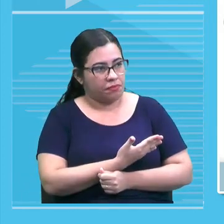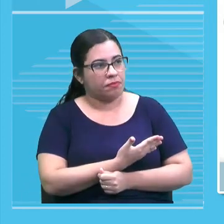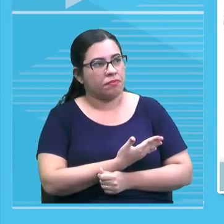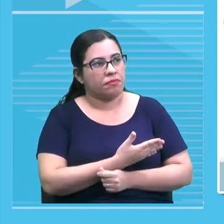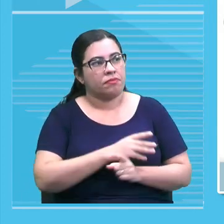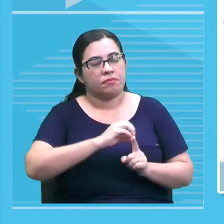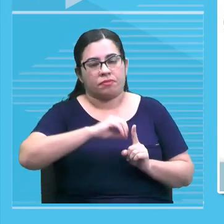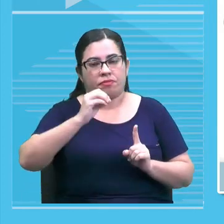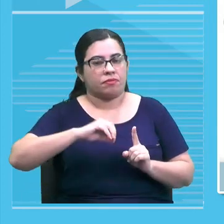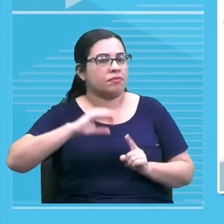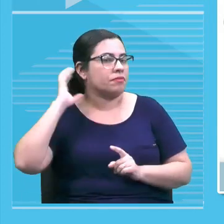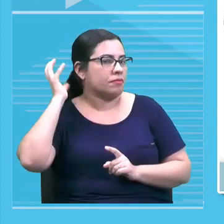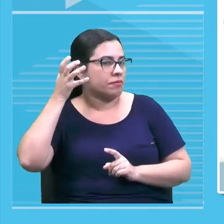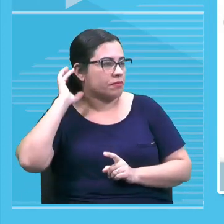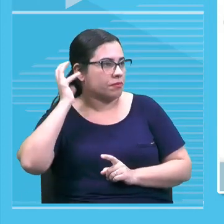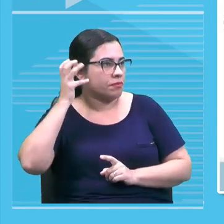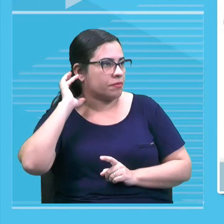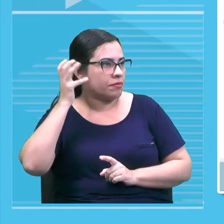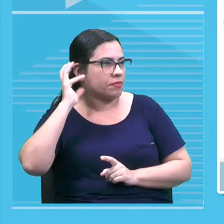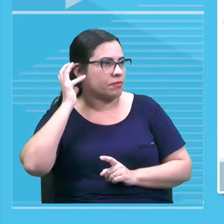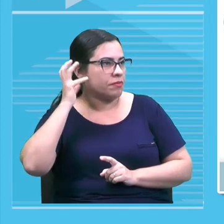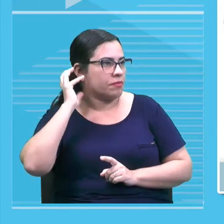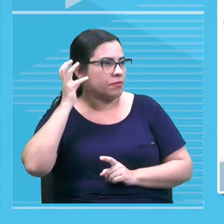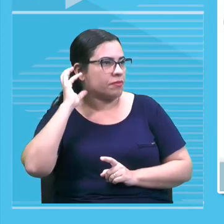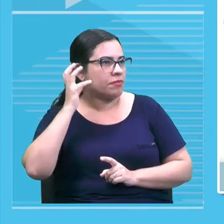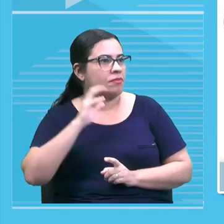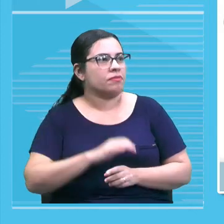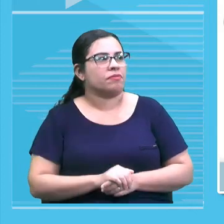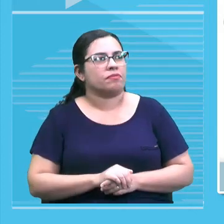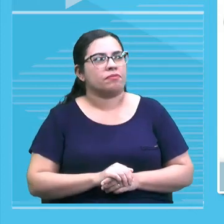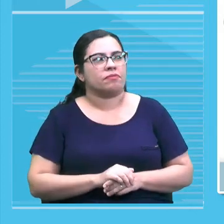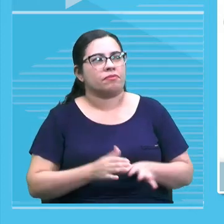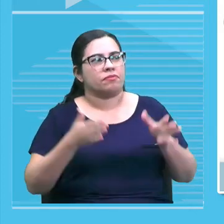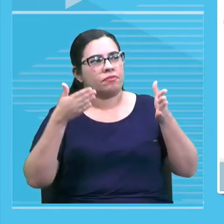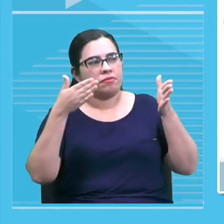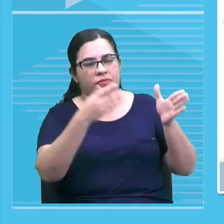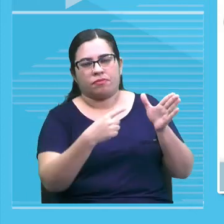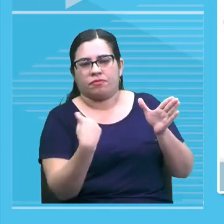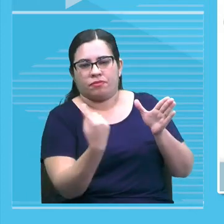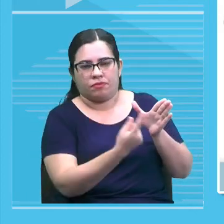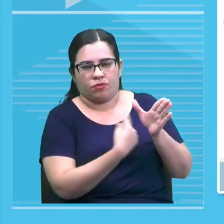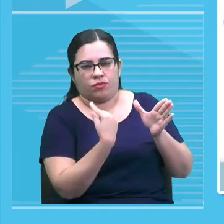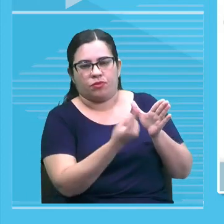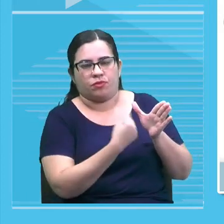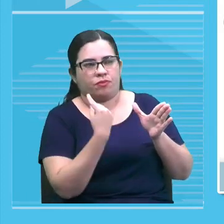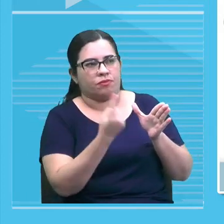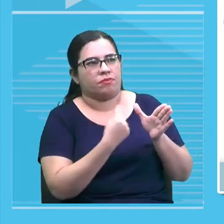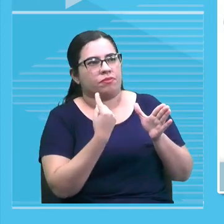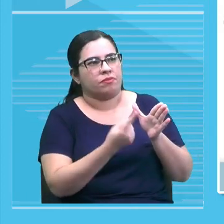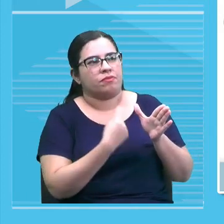onda de rádio ondas de micro-ondas